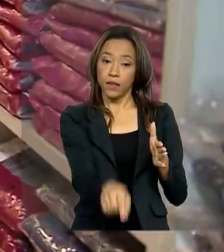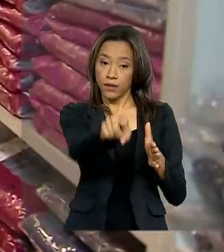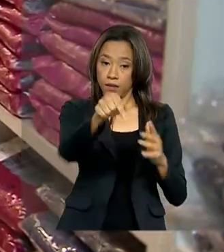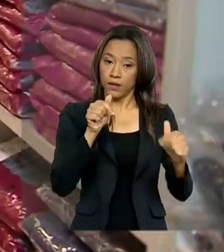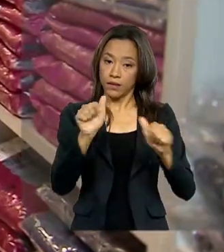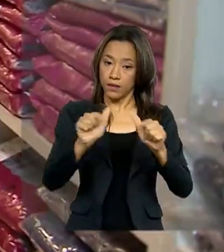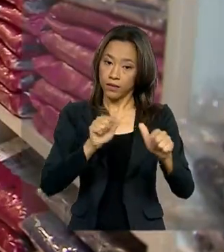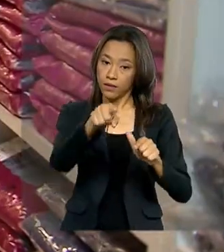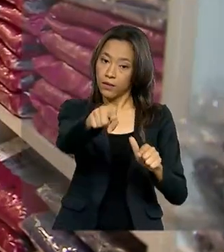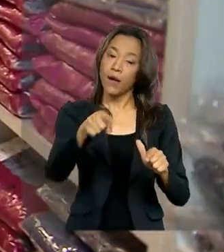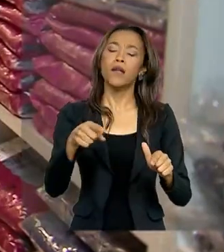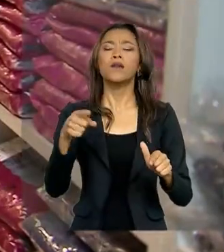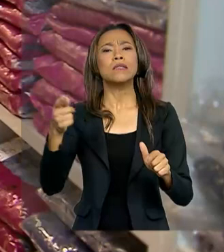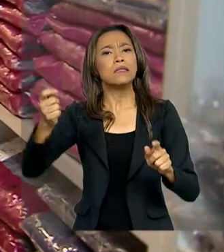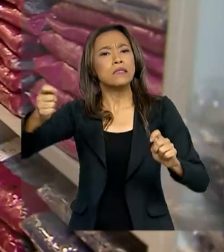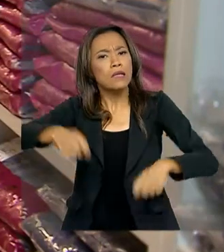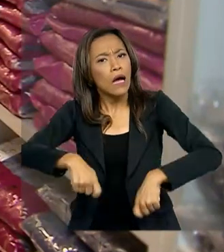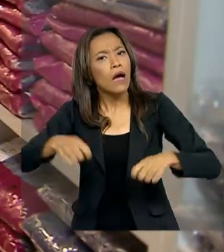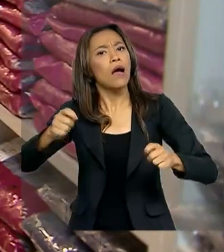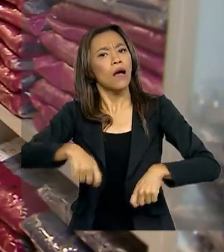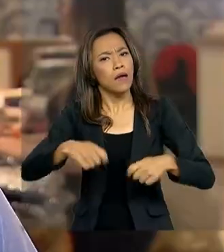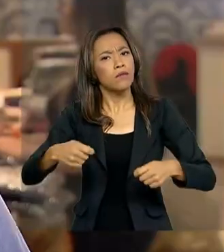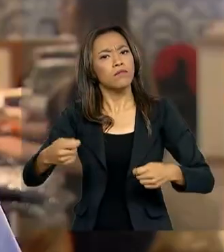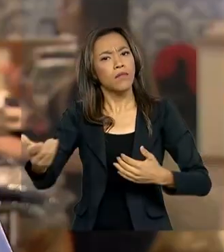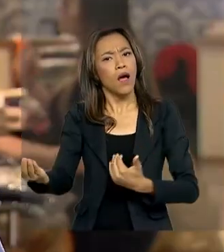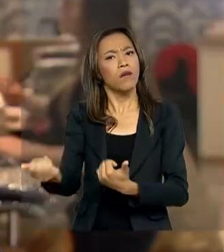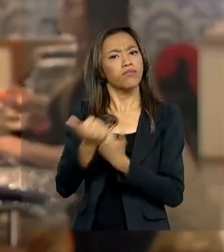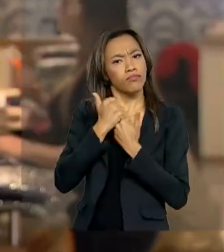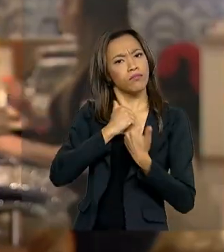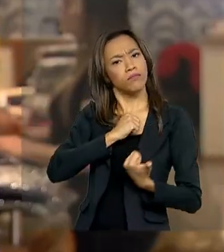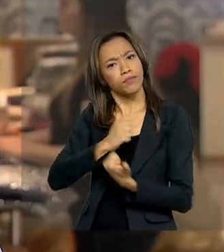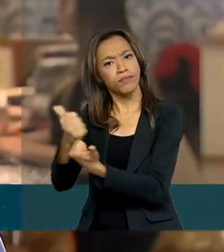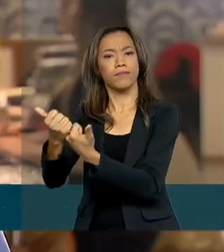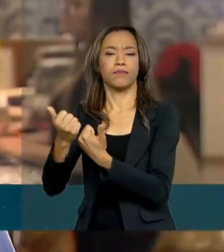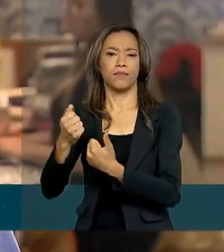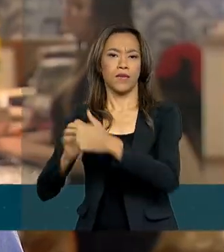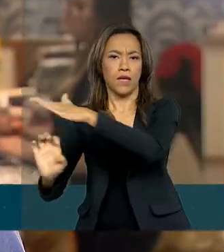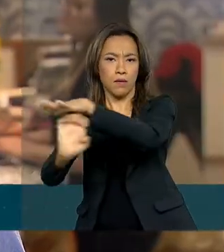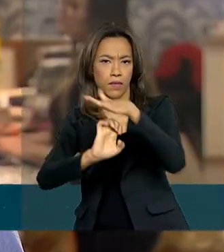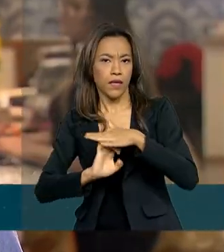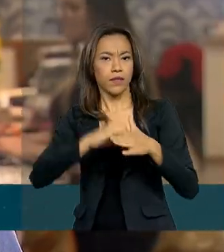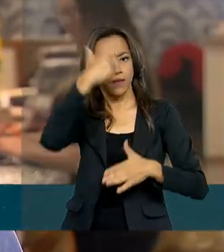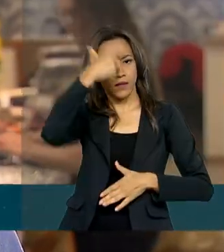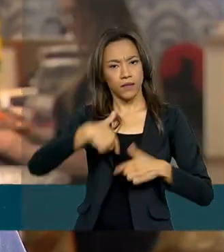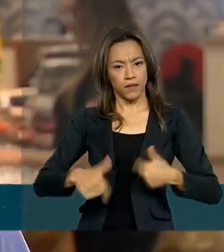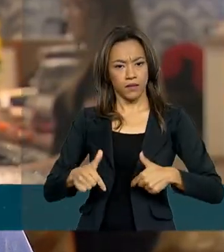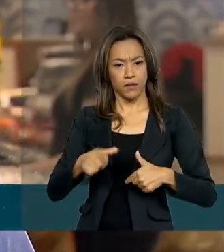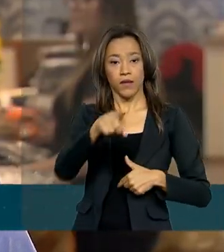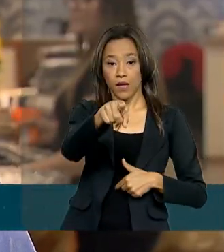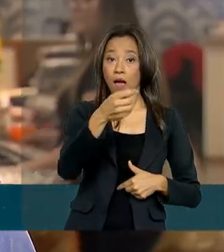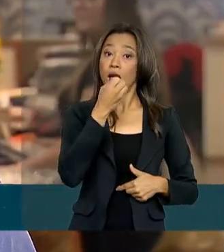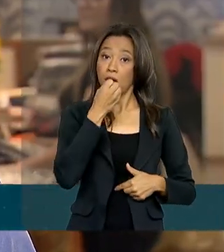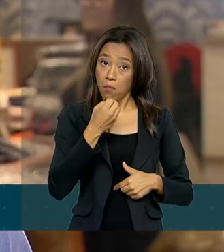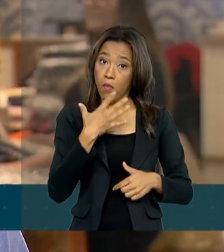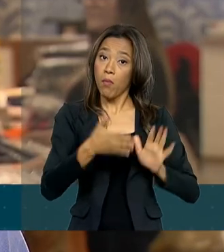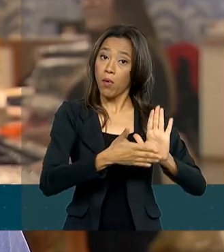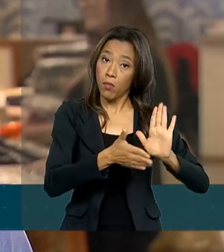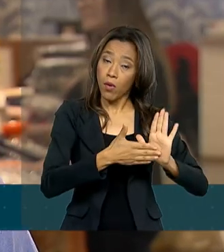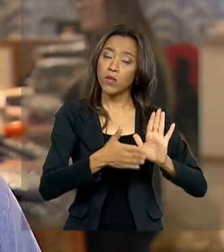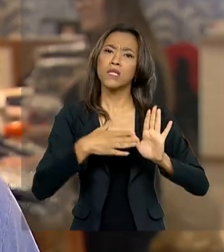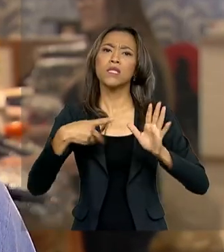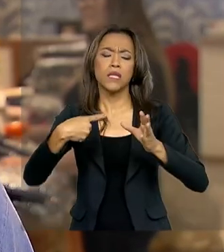a medida ajuda funcionários e patrões. Sem dúvida é uma medida que vem para contribuir, sim, sem dúvida nenhuma, que dá essa